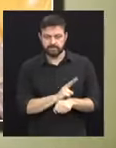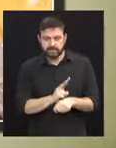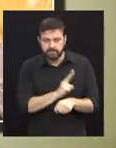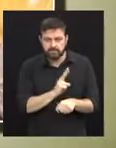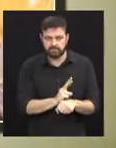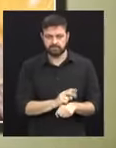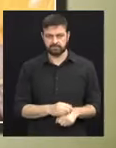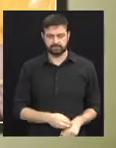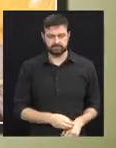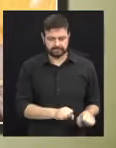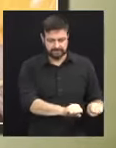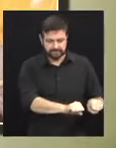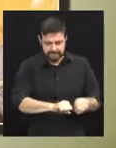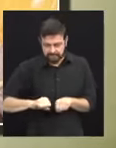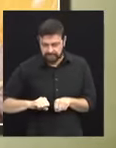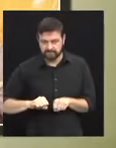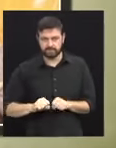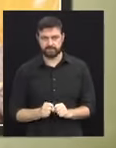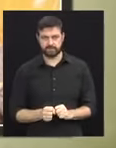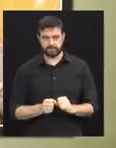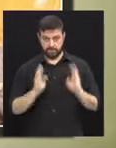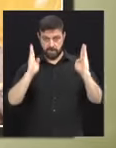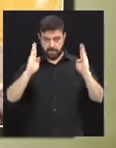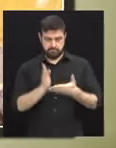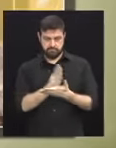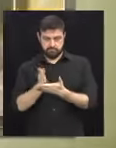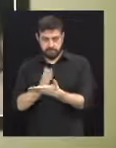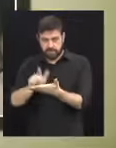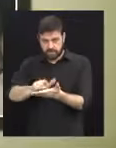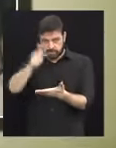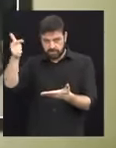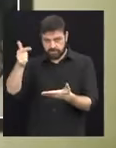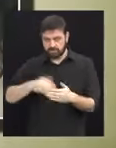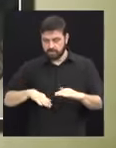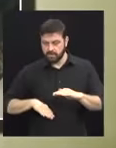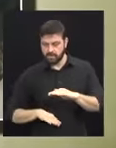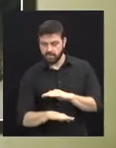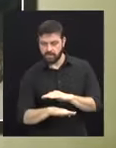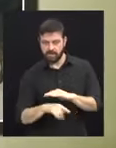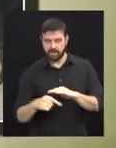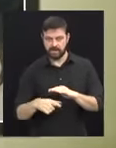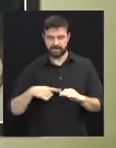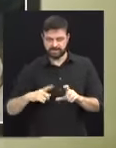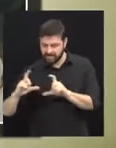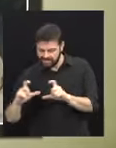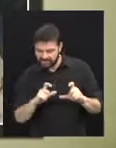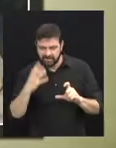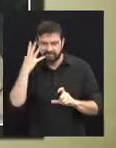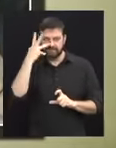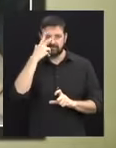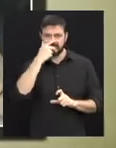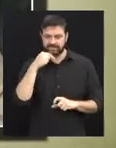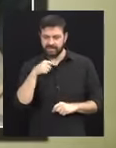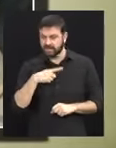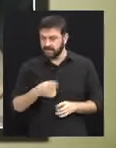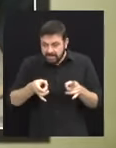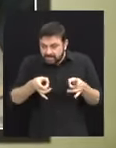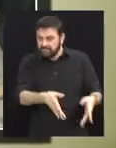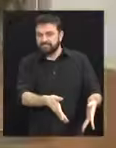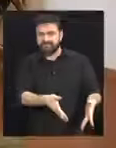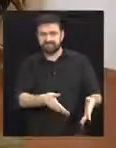até embaixo de uma banca de jornal para se proteger, e ela estava lá linda, tem fotos lindas dela, que nem parece que ela estava